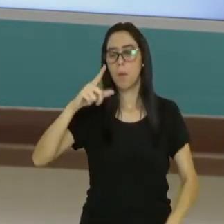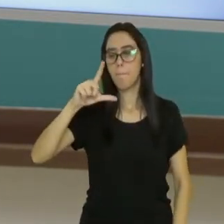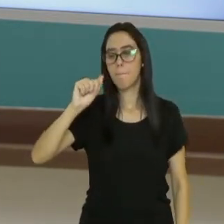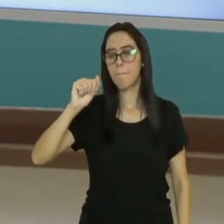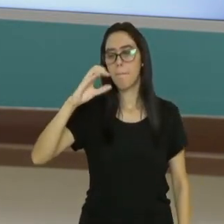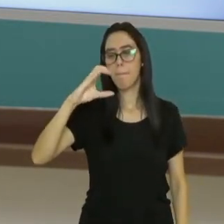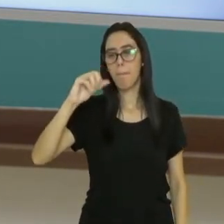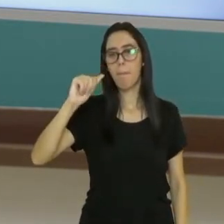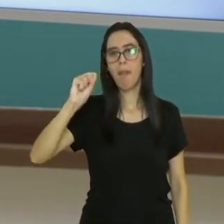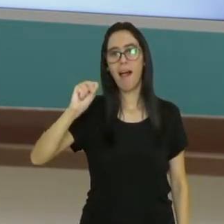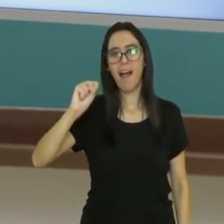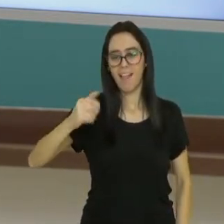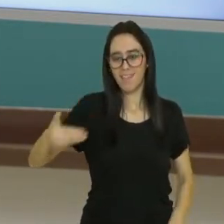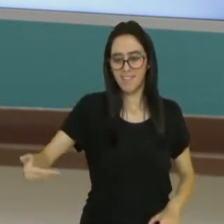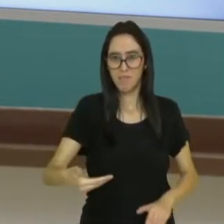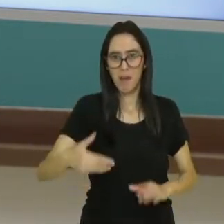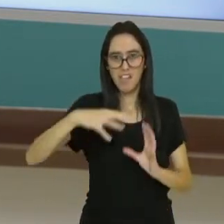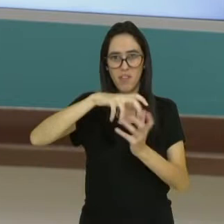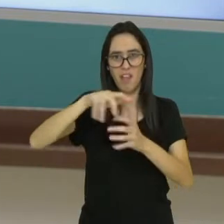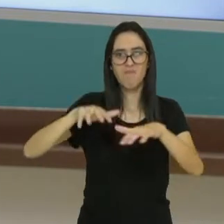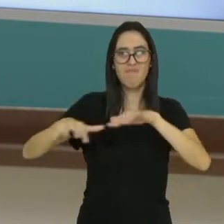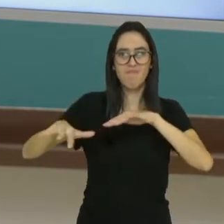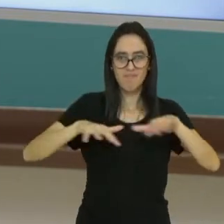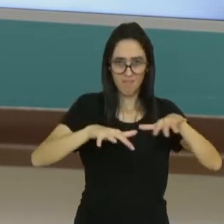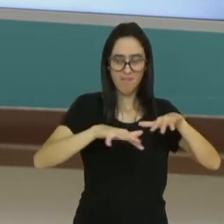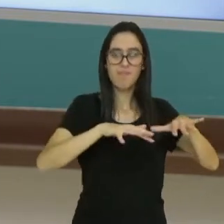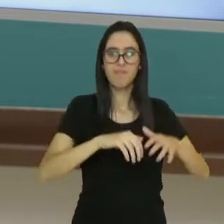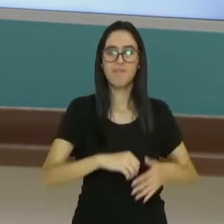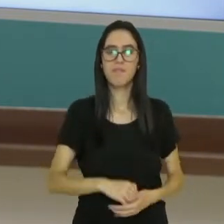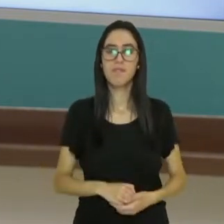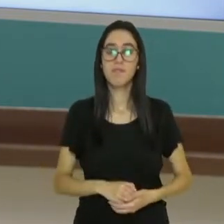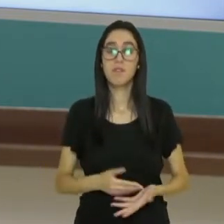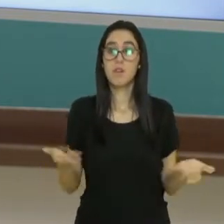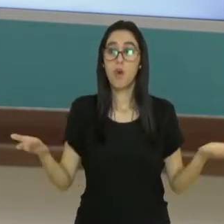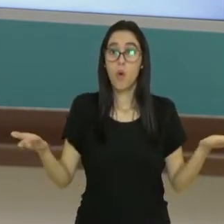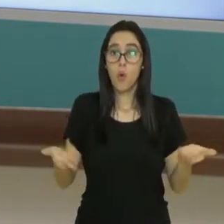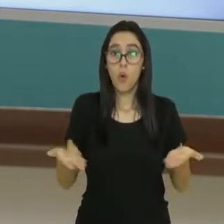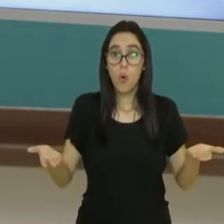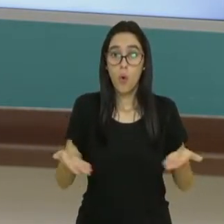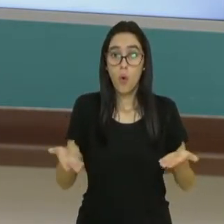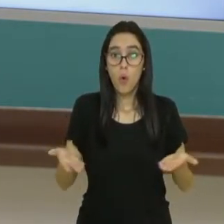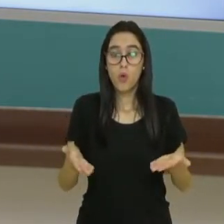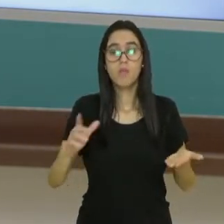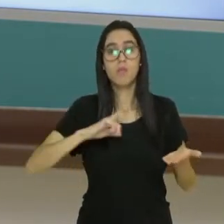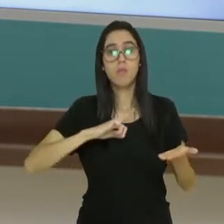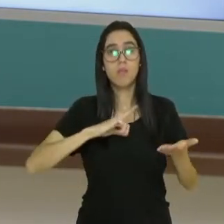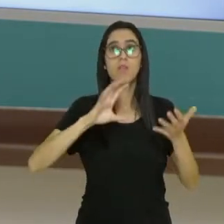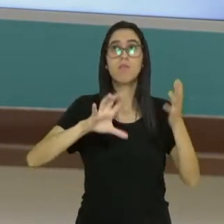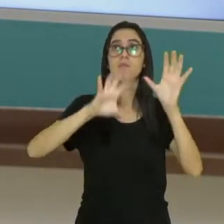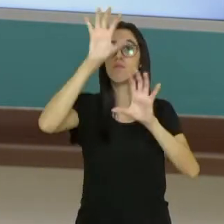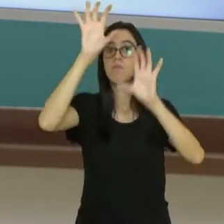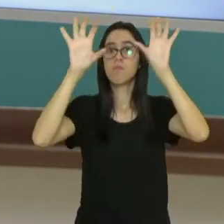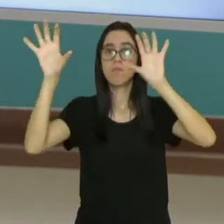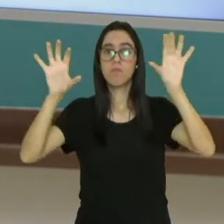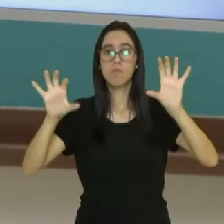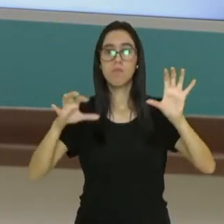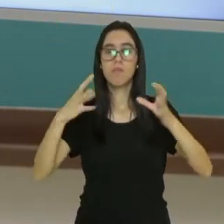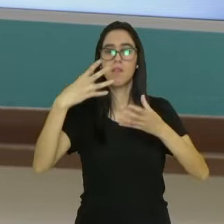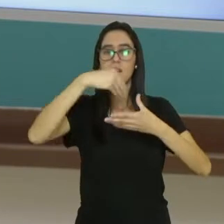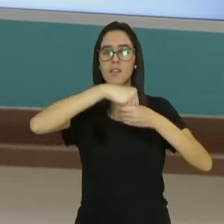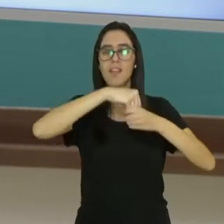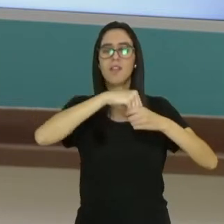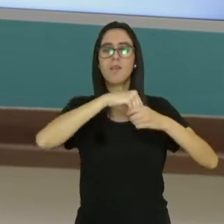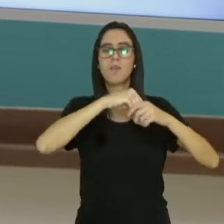tectônicas. Segundo essa teoria, os continentes atuais, a maneira com que a gente vê representado ali no